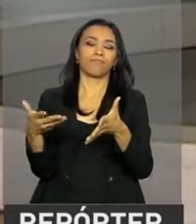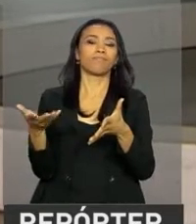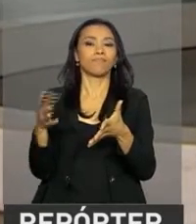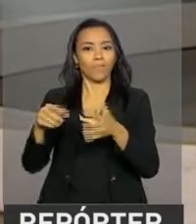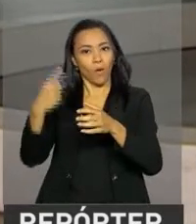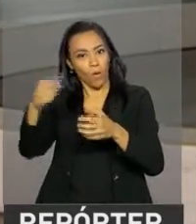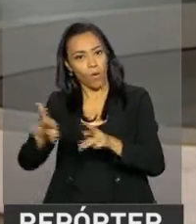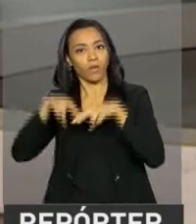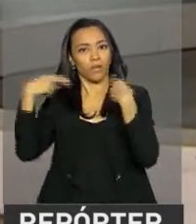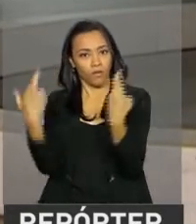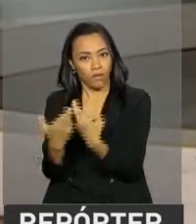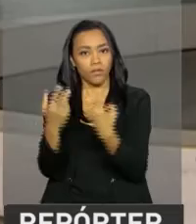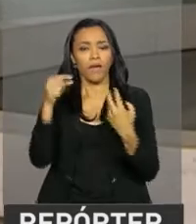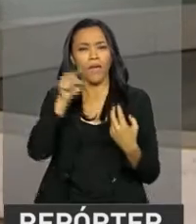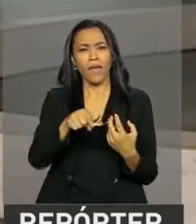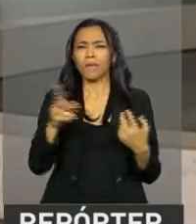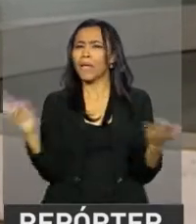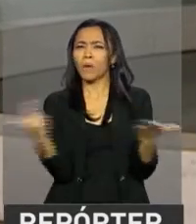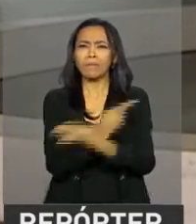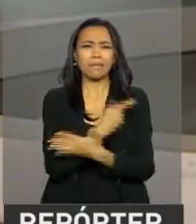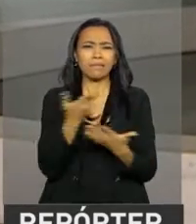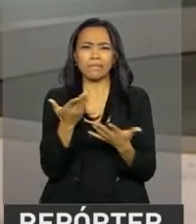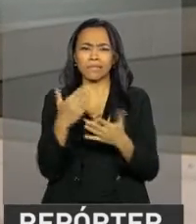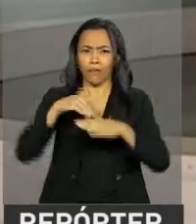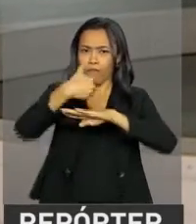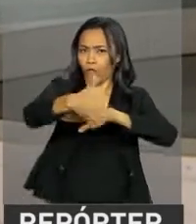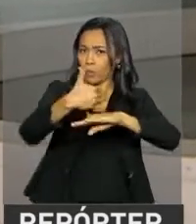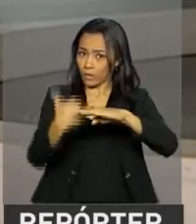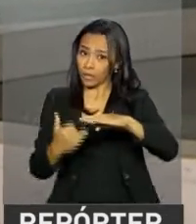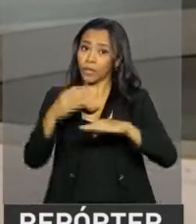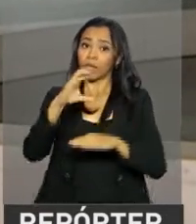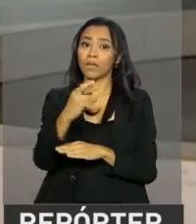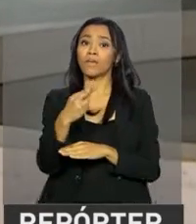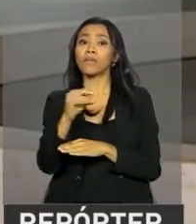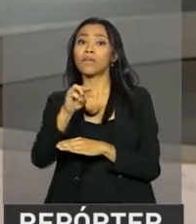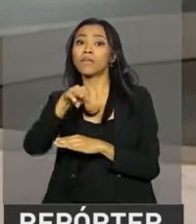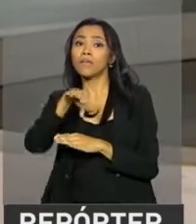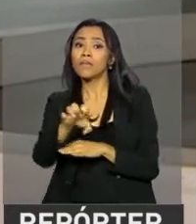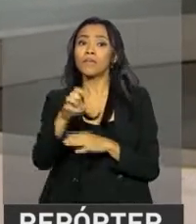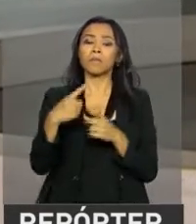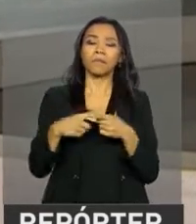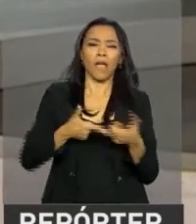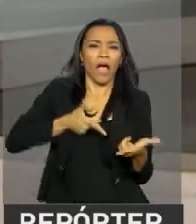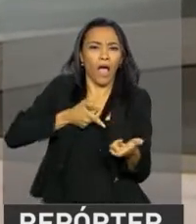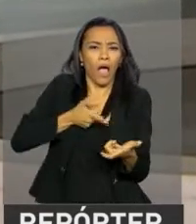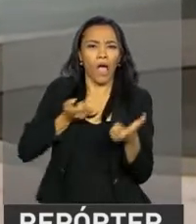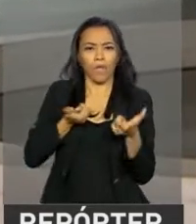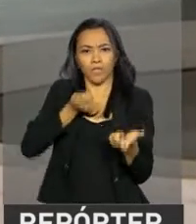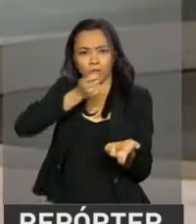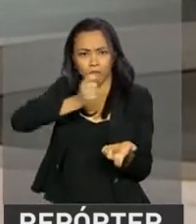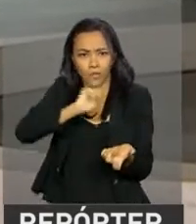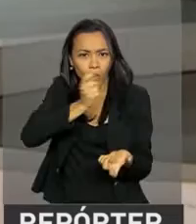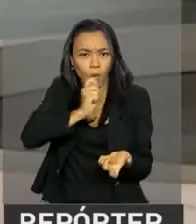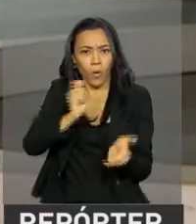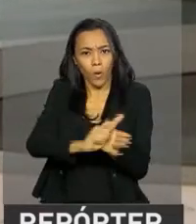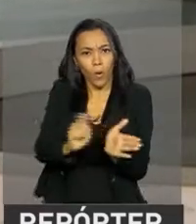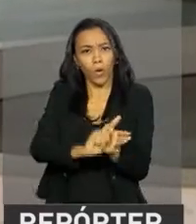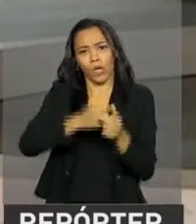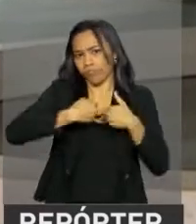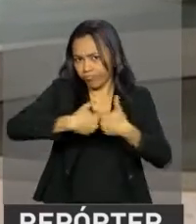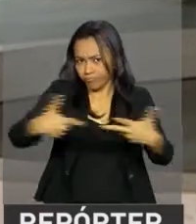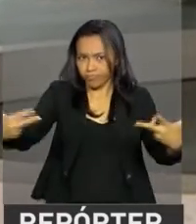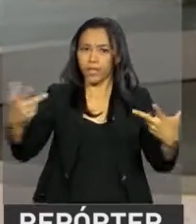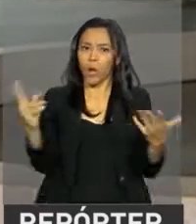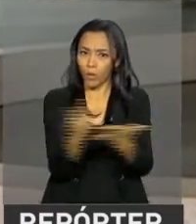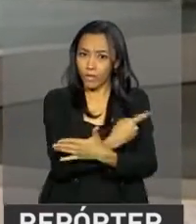crimes que ocorrem aí nessas regiões, como o tráfico internacional de pessoas, de armas, de drogas e também o contrabando. Daí